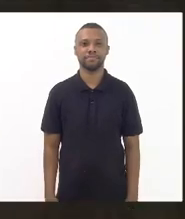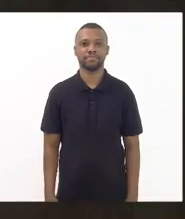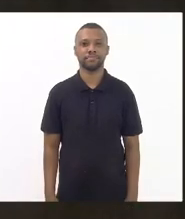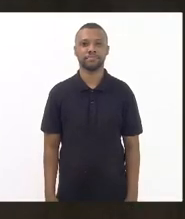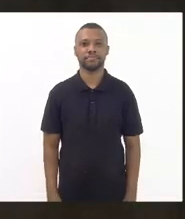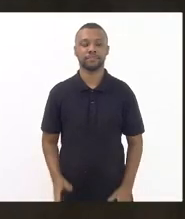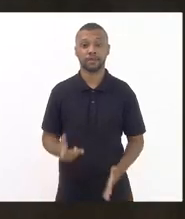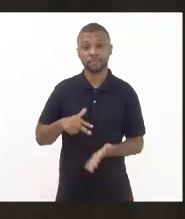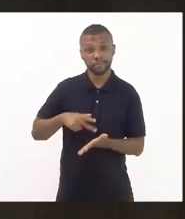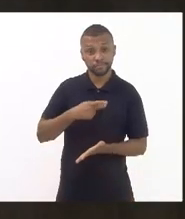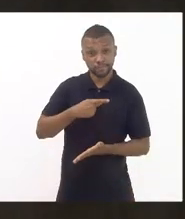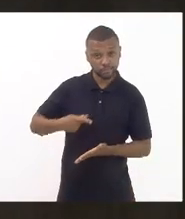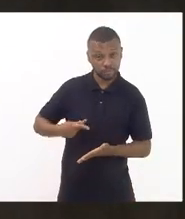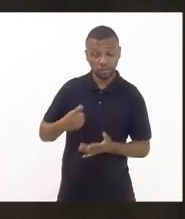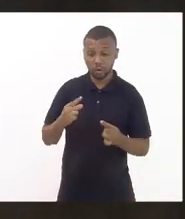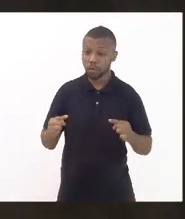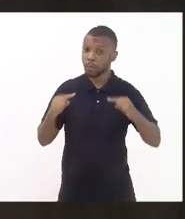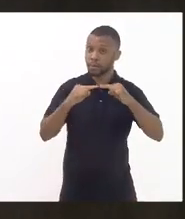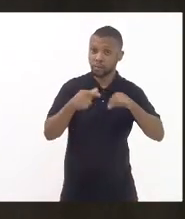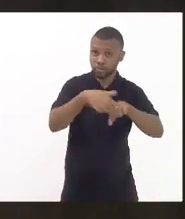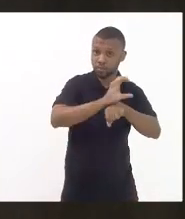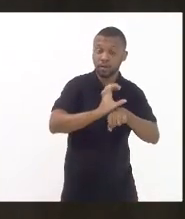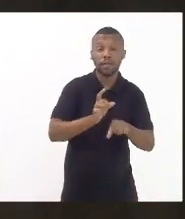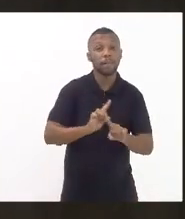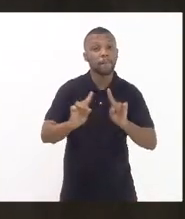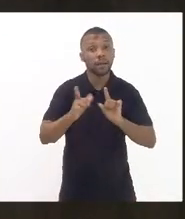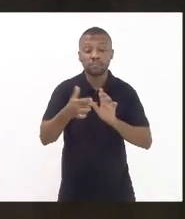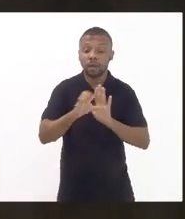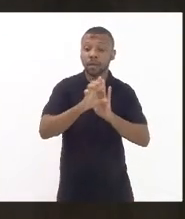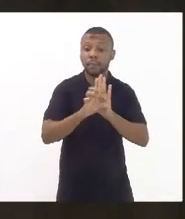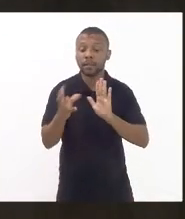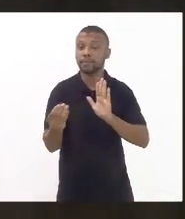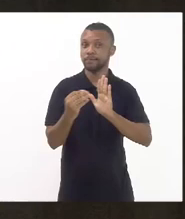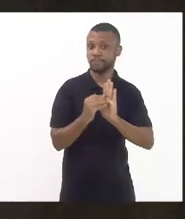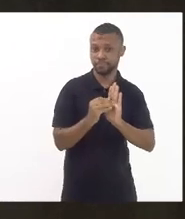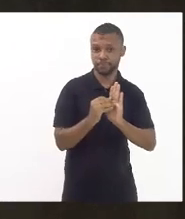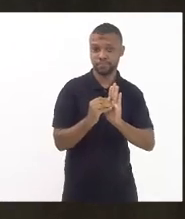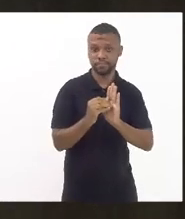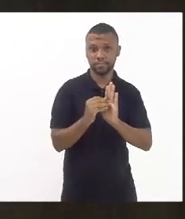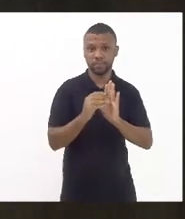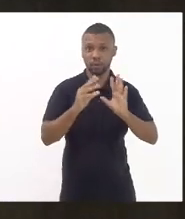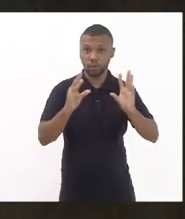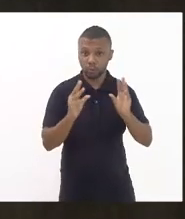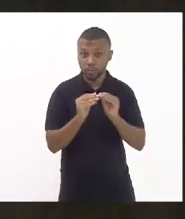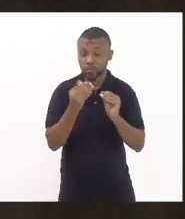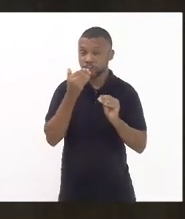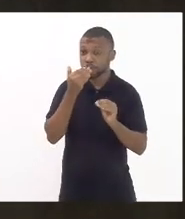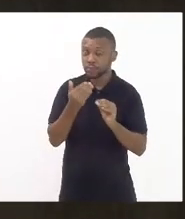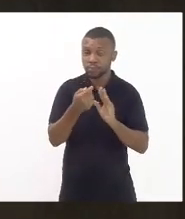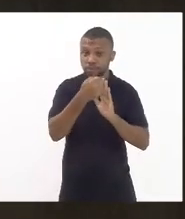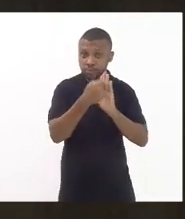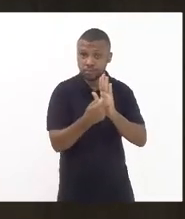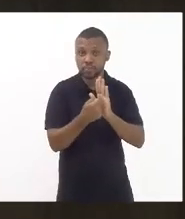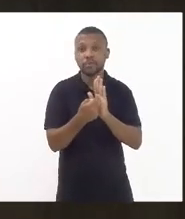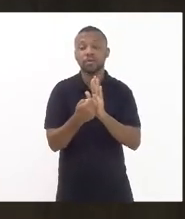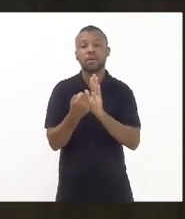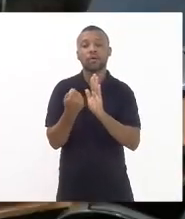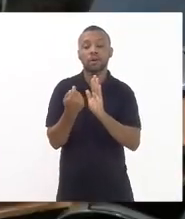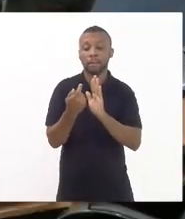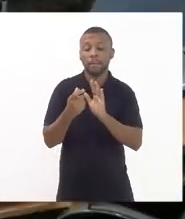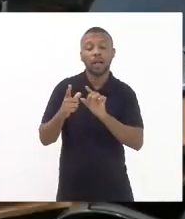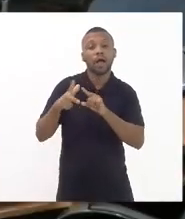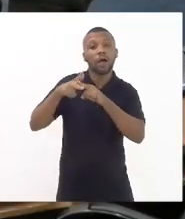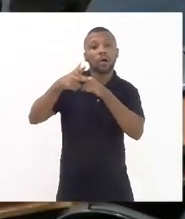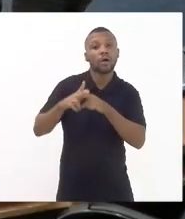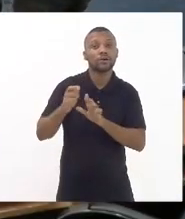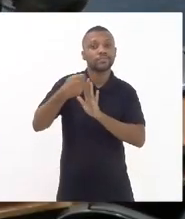Senhor presidente, parecer pela constitucionalidade com emenda, concluindo o substitutivo, pedindo forma final de redação.